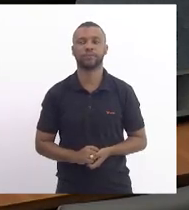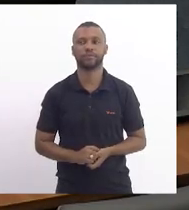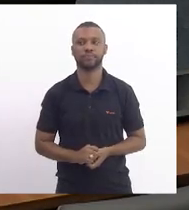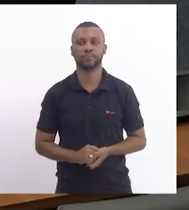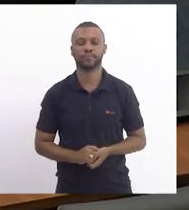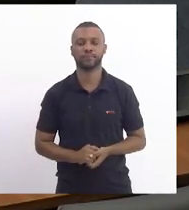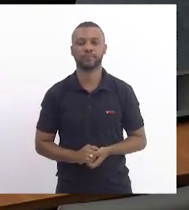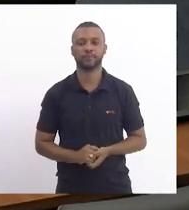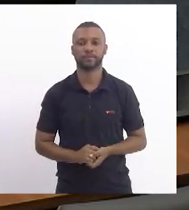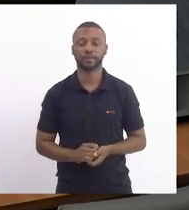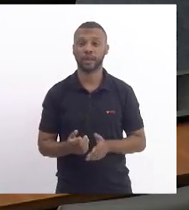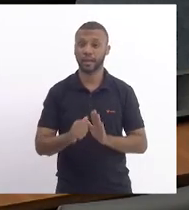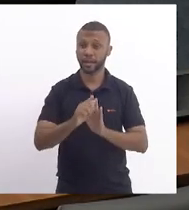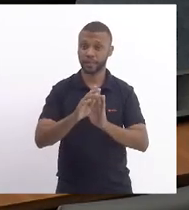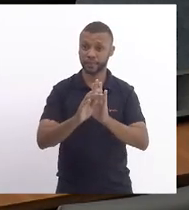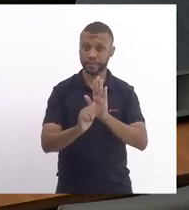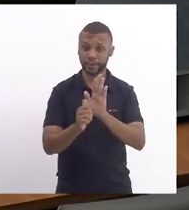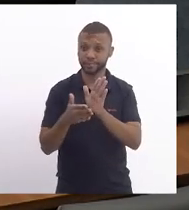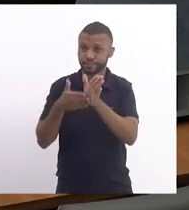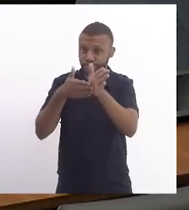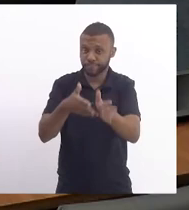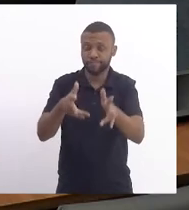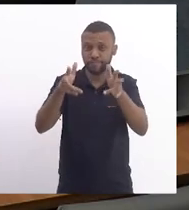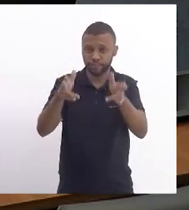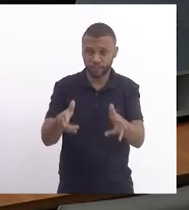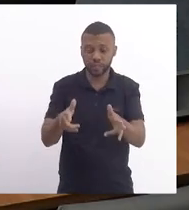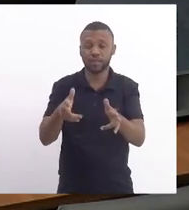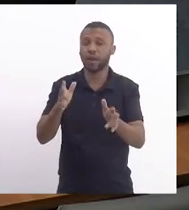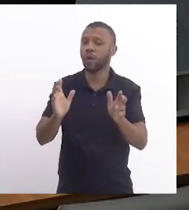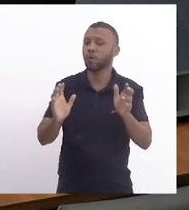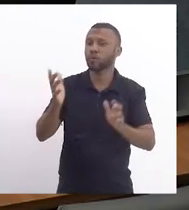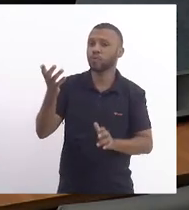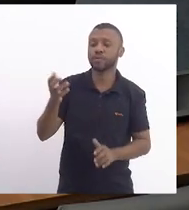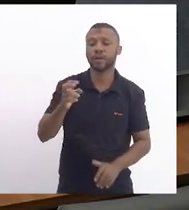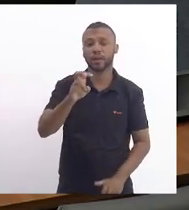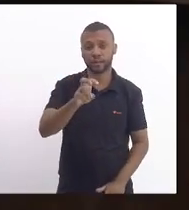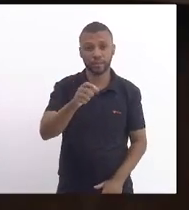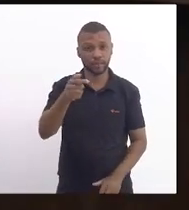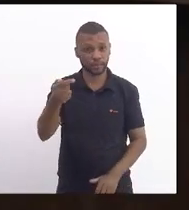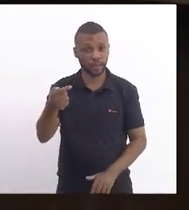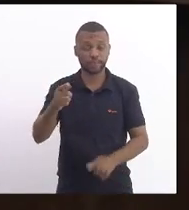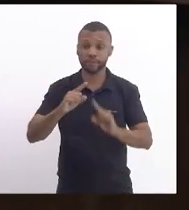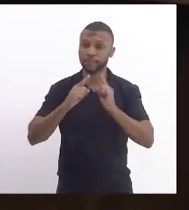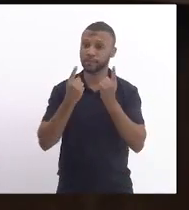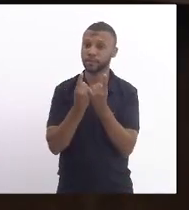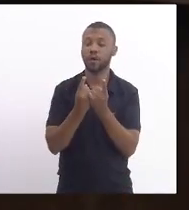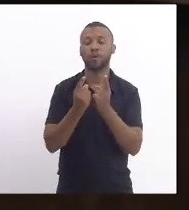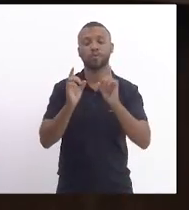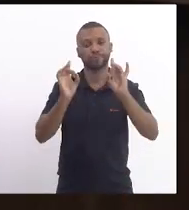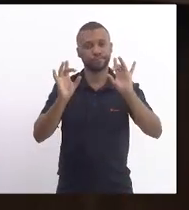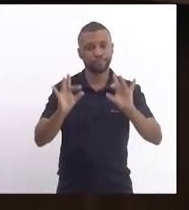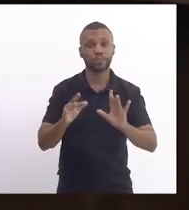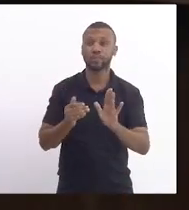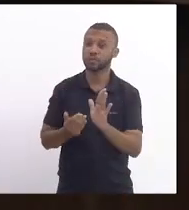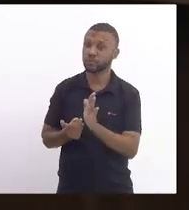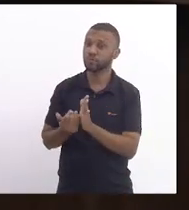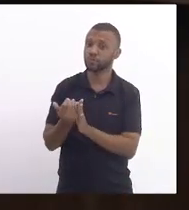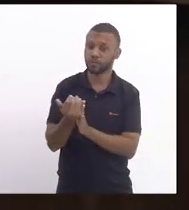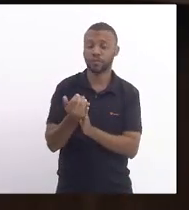ah ah tá reflete com exatidão o ocorrido na 57ª sessão ordinária que iniciada as